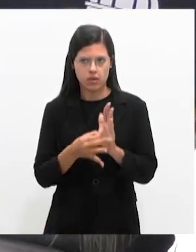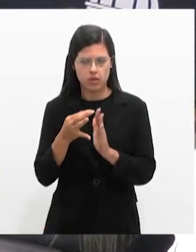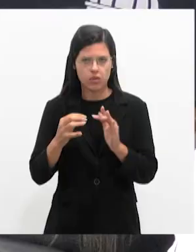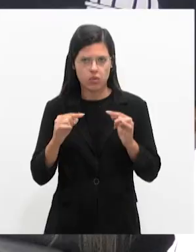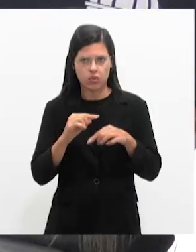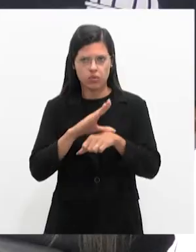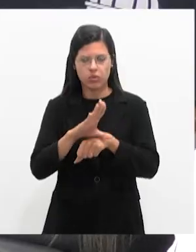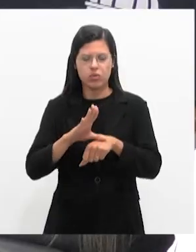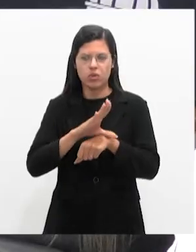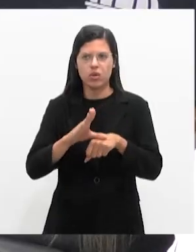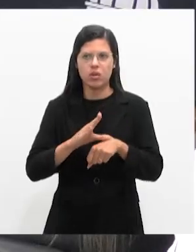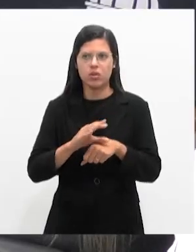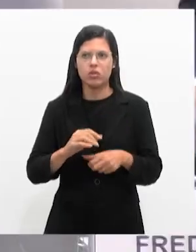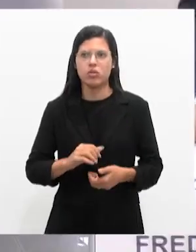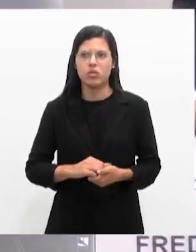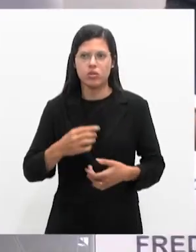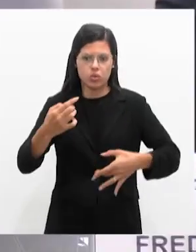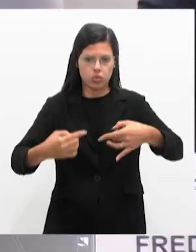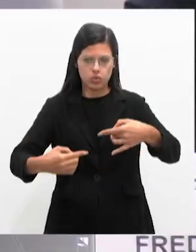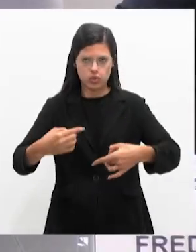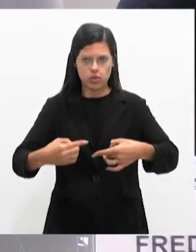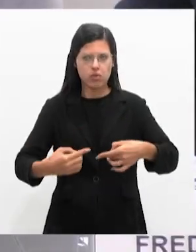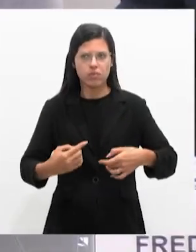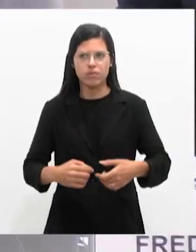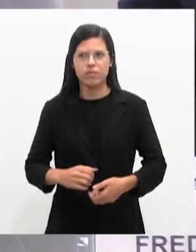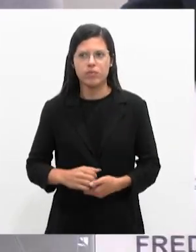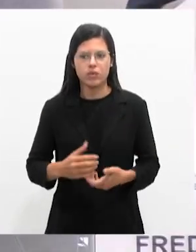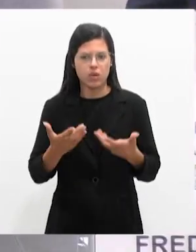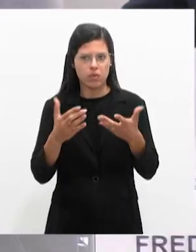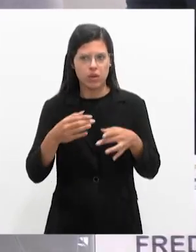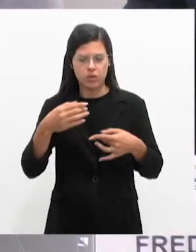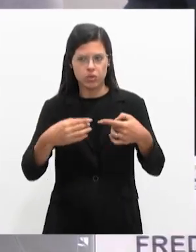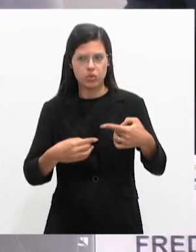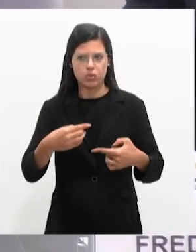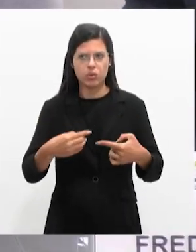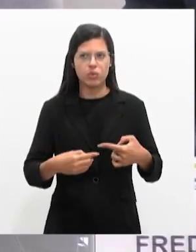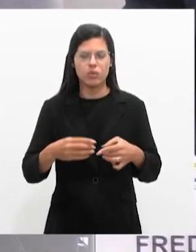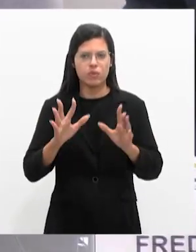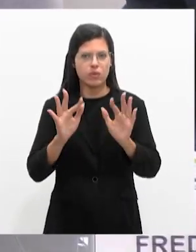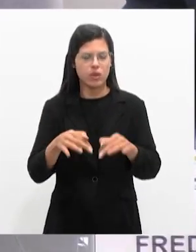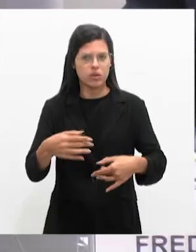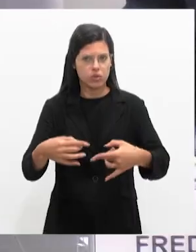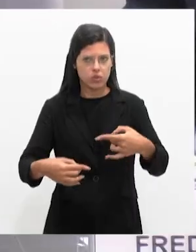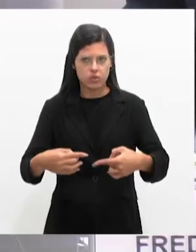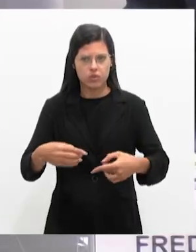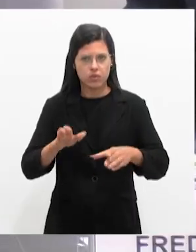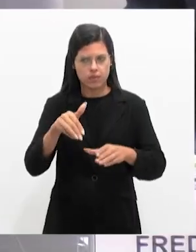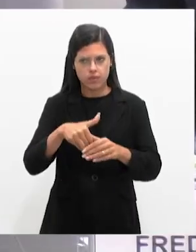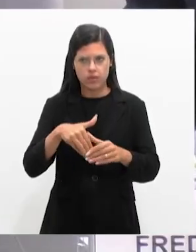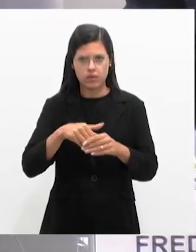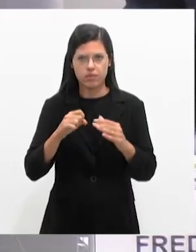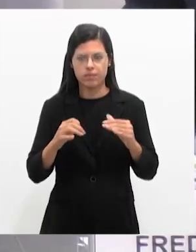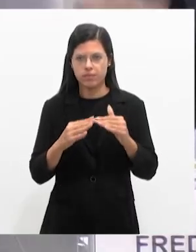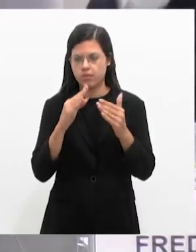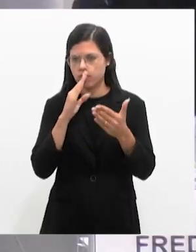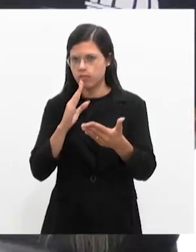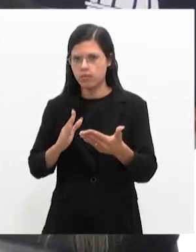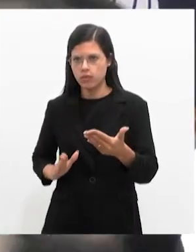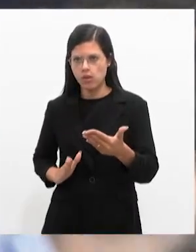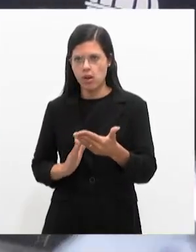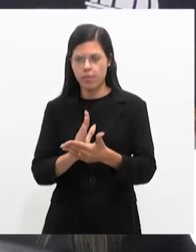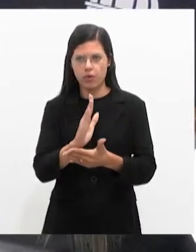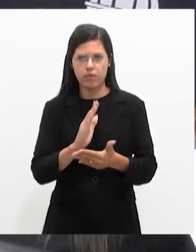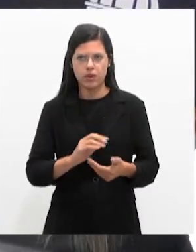constitucionalidade. Em discussão. Não havendo quem queira discutir, encerrada a discussão, em votação, os senhores que aprovam permaneçam como